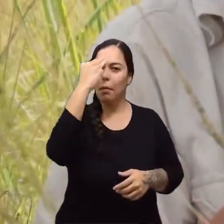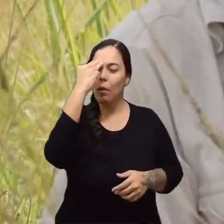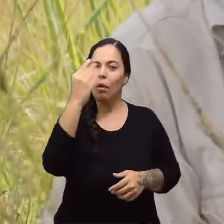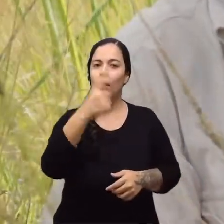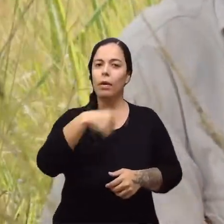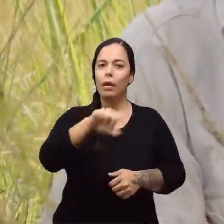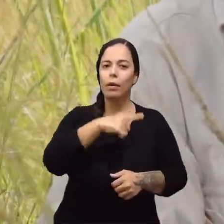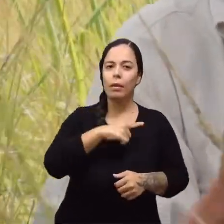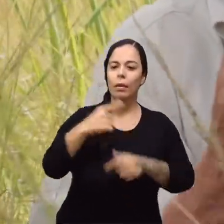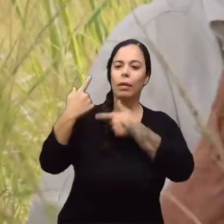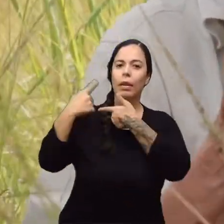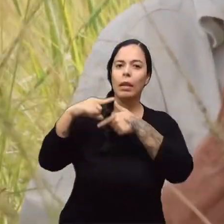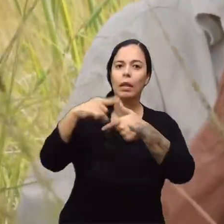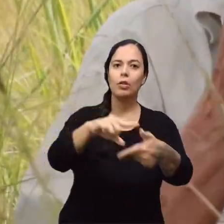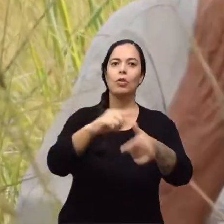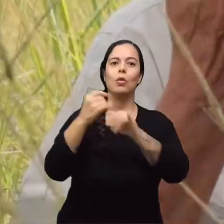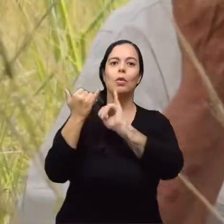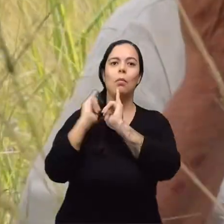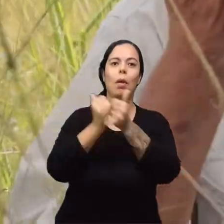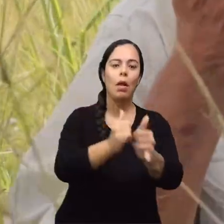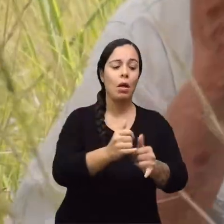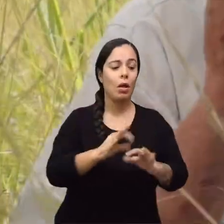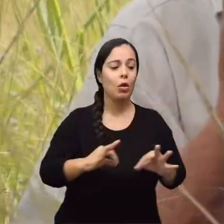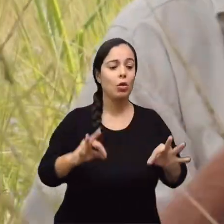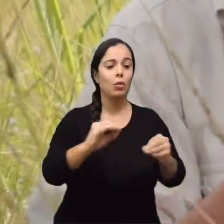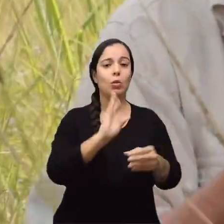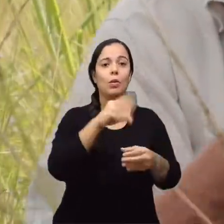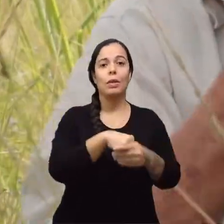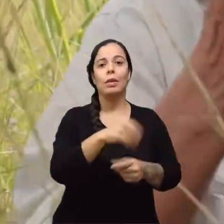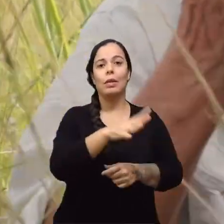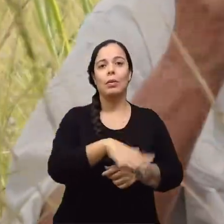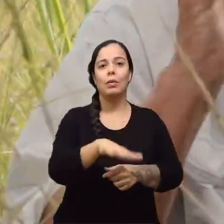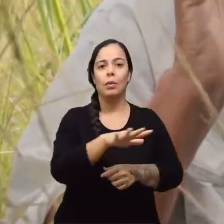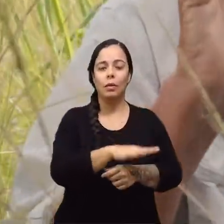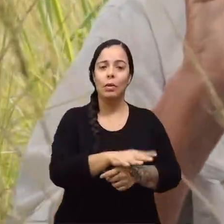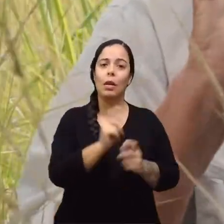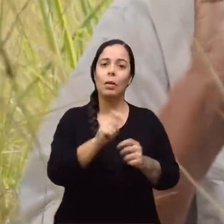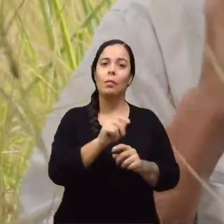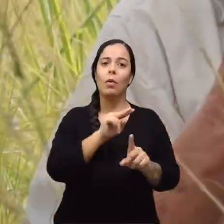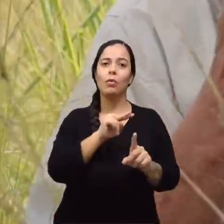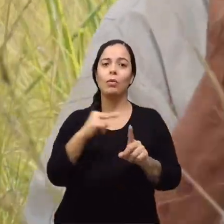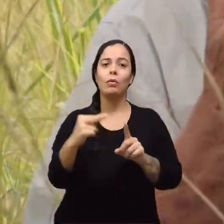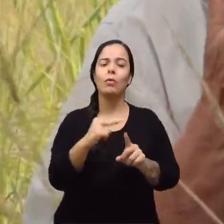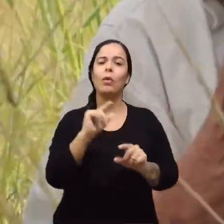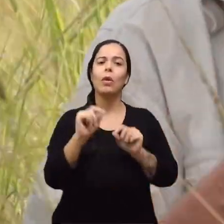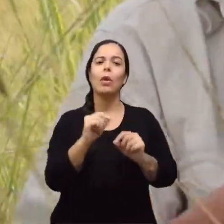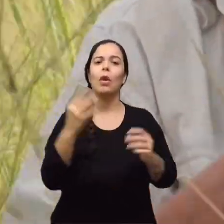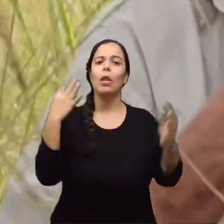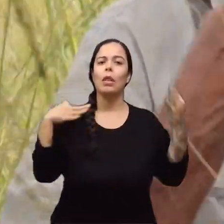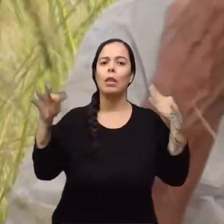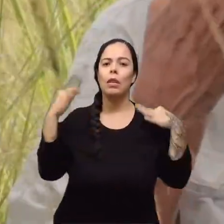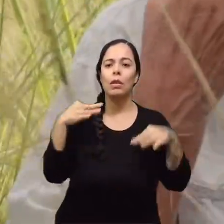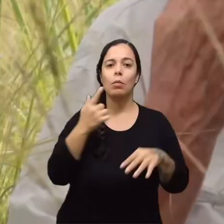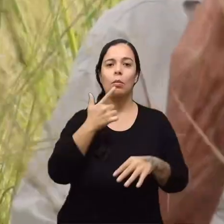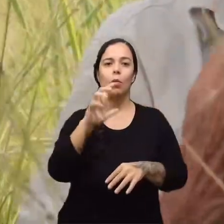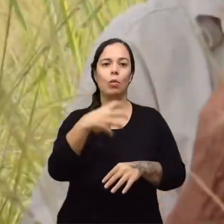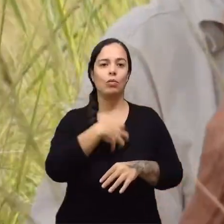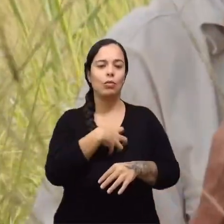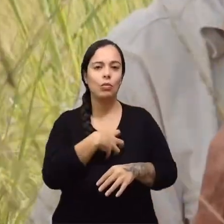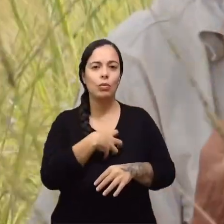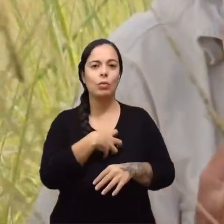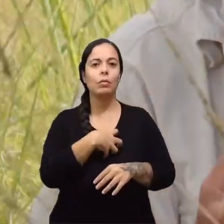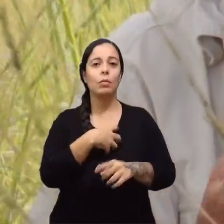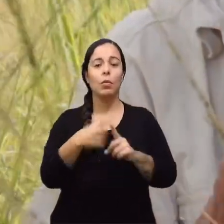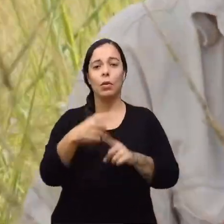memórias, aqui estão nossas tradições, né? E isso pode alavancar um outro tipo de turismo. Quem tem